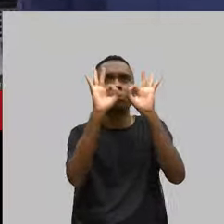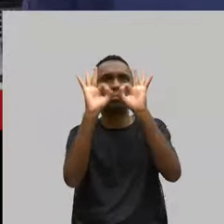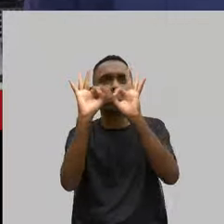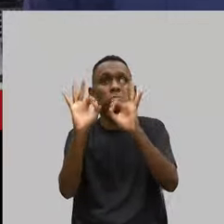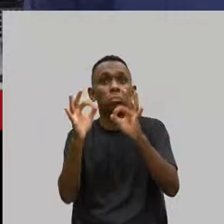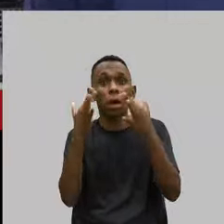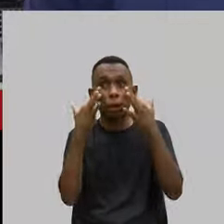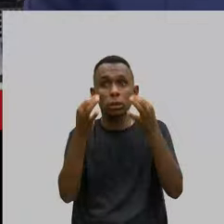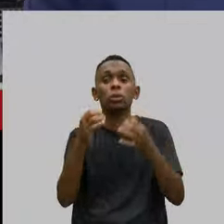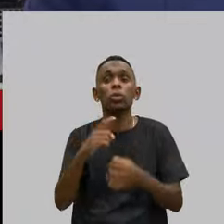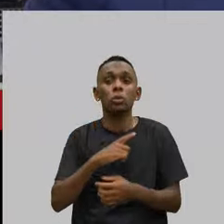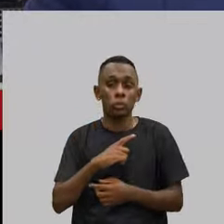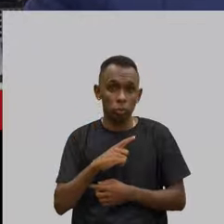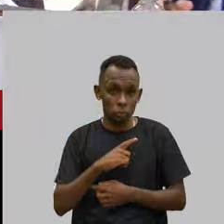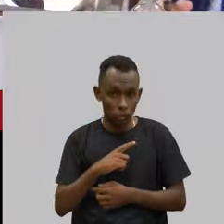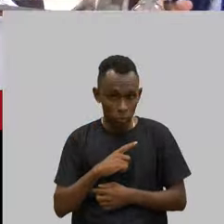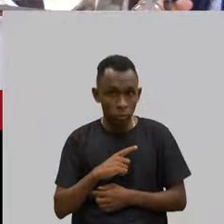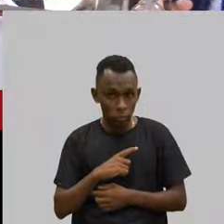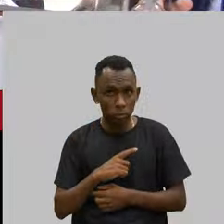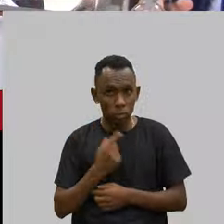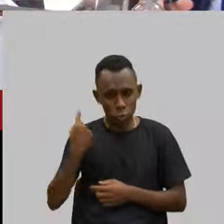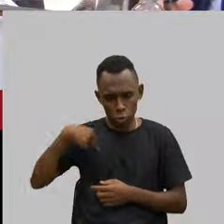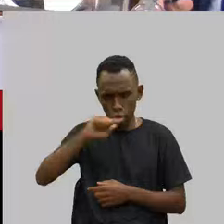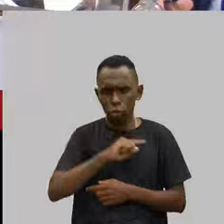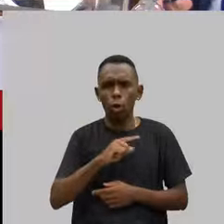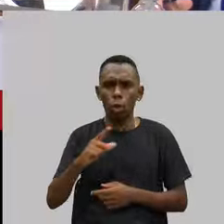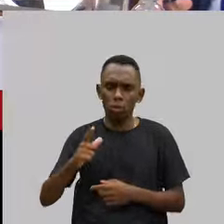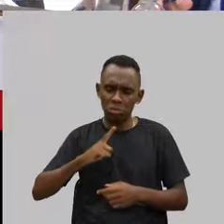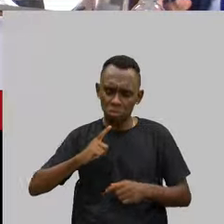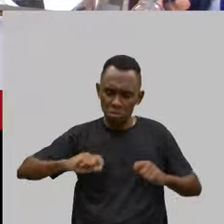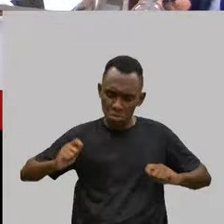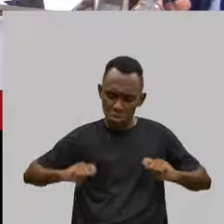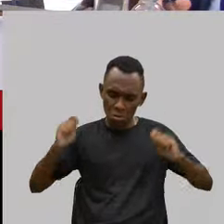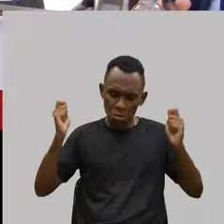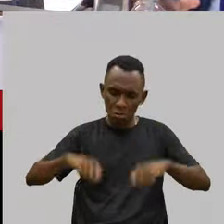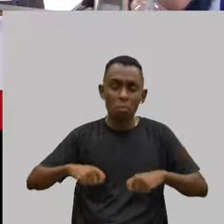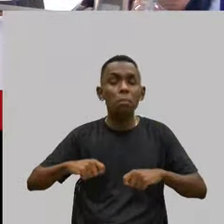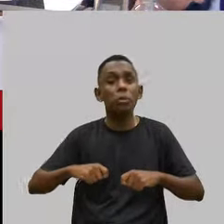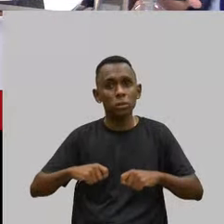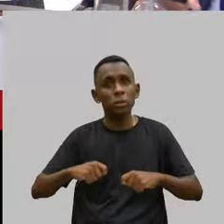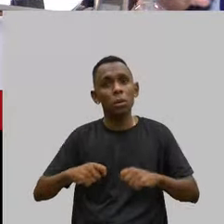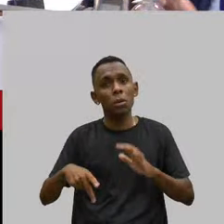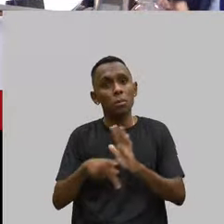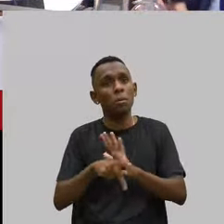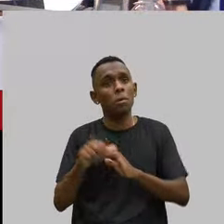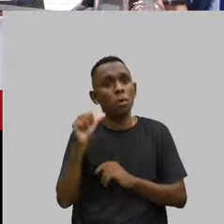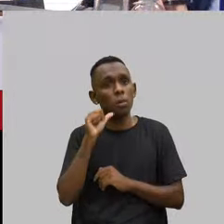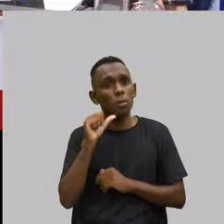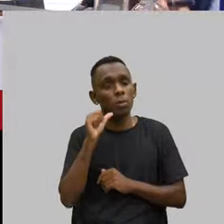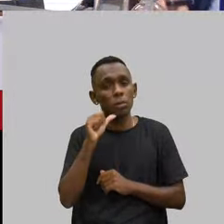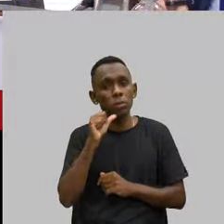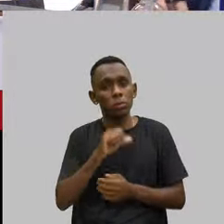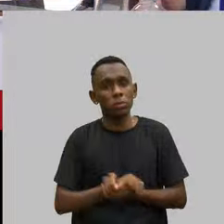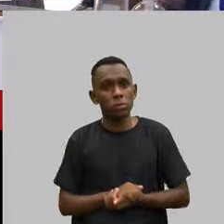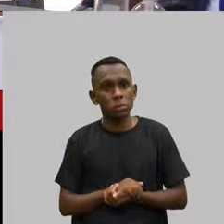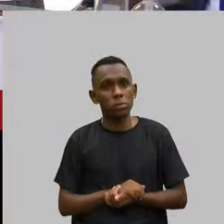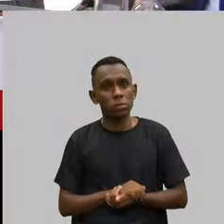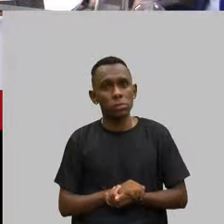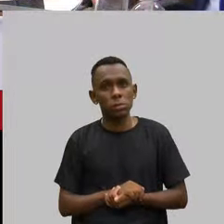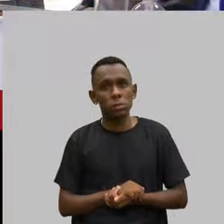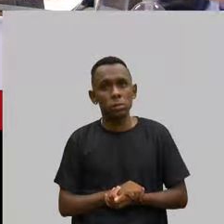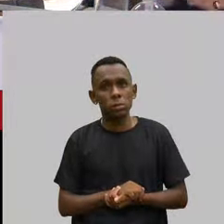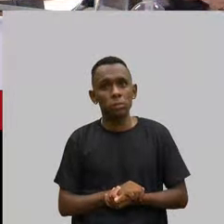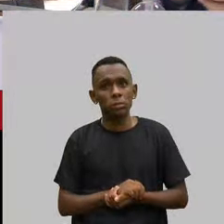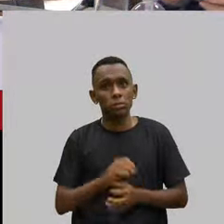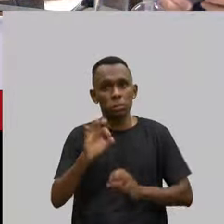que a a nós temos uma grande capacidade vou ficar só na capacidade das mulheres e né Daqui a pouco tem uma questão de